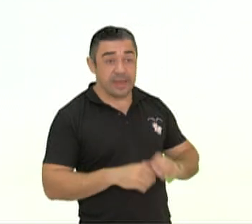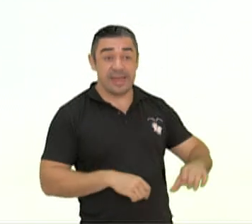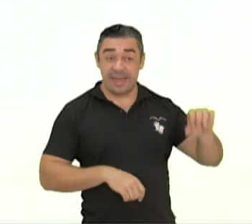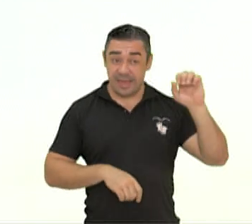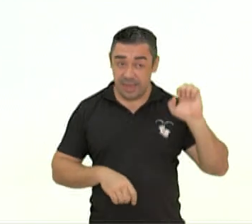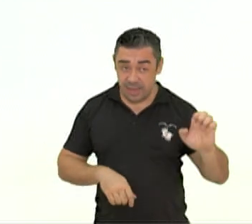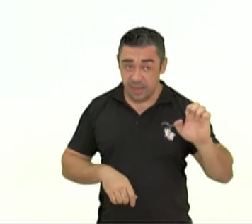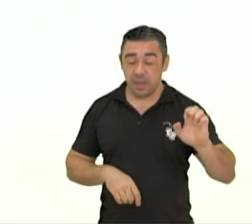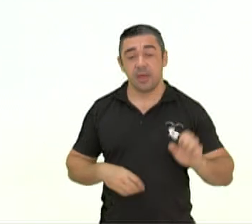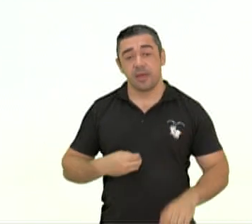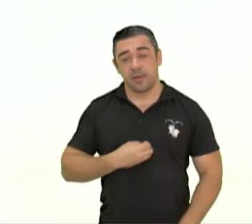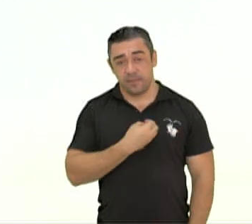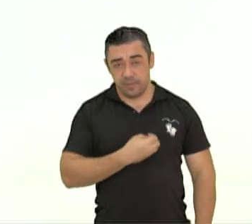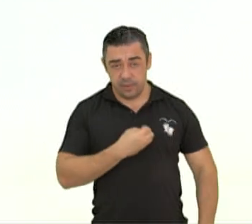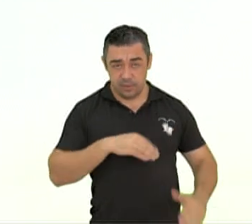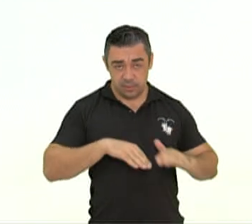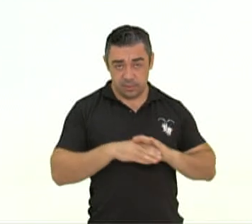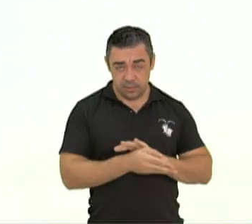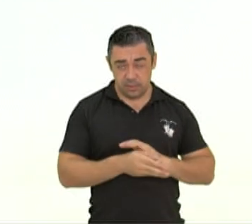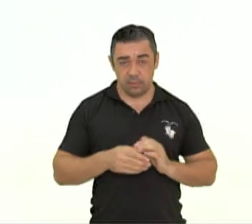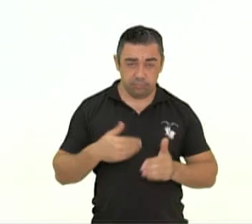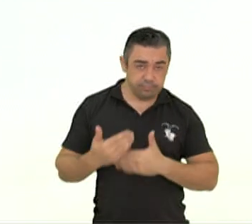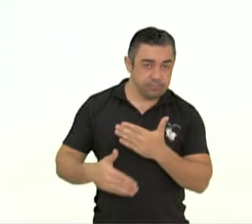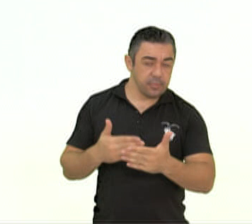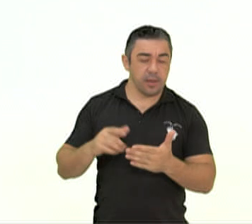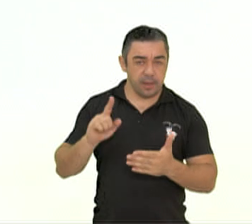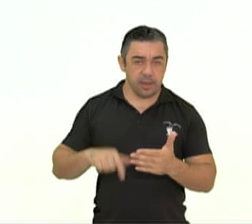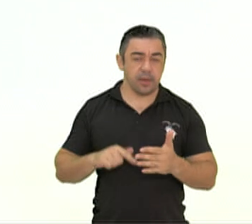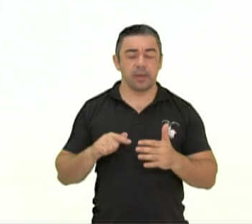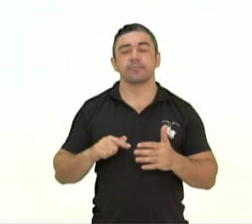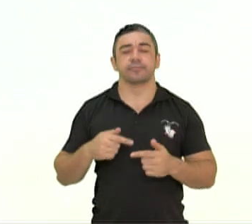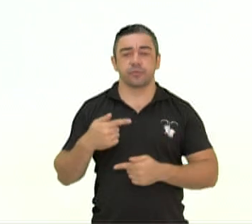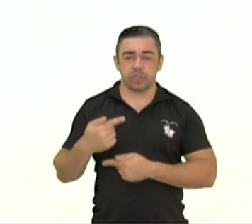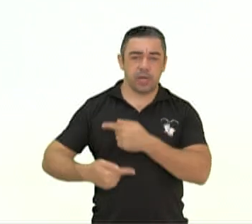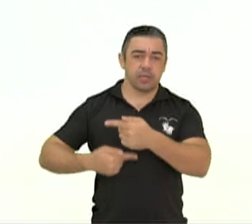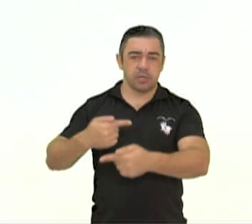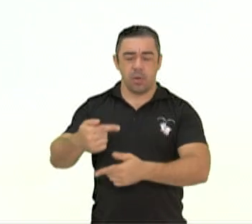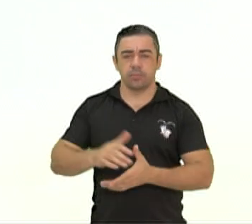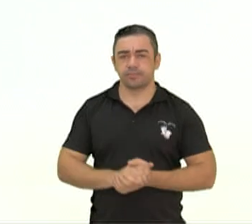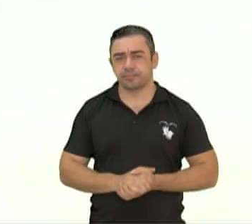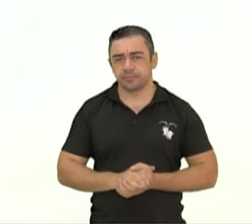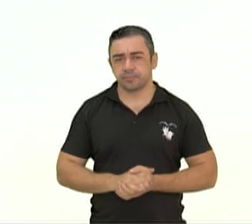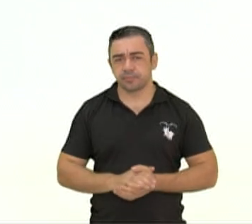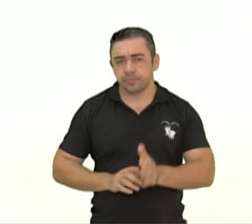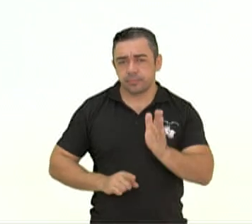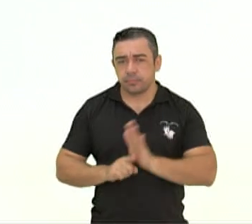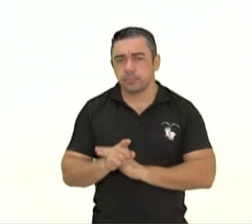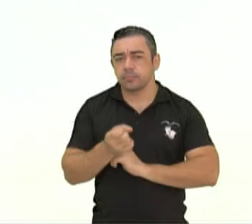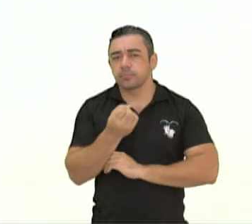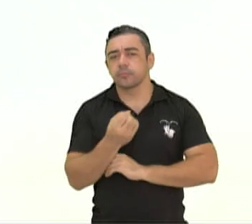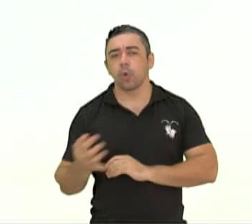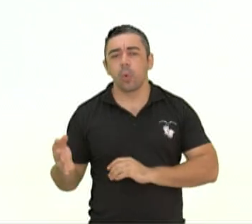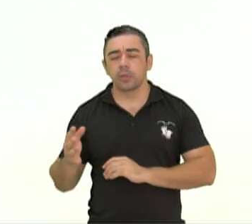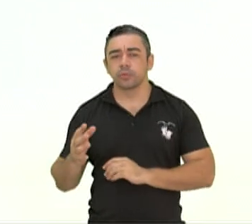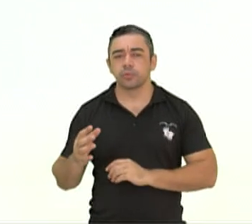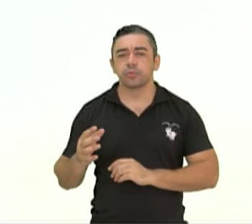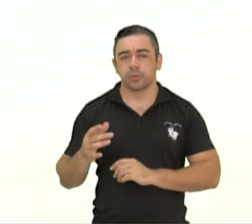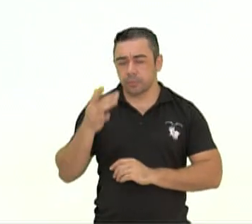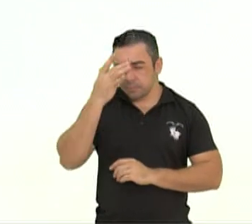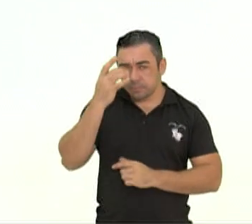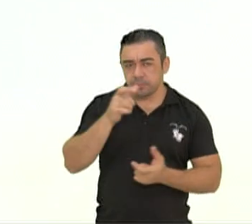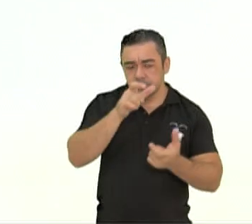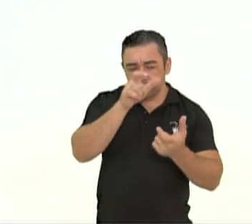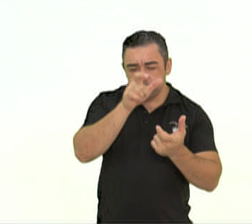as rotinas das famílias irão se perpetuar nas gerações seguintes. Quais os sujeitos de cada uma das